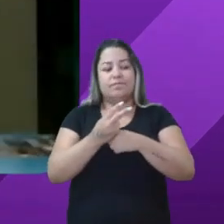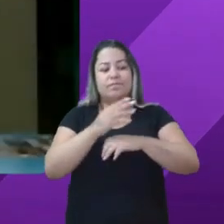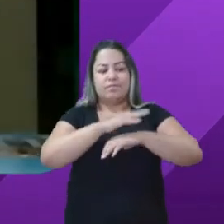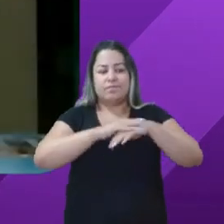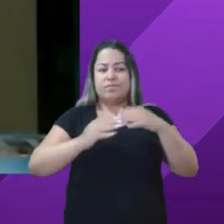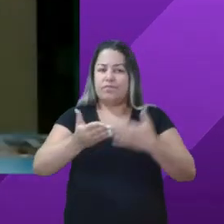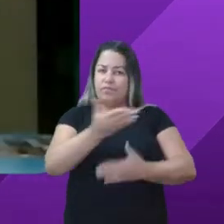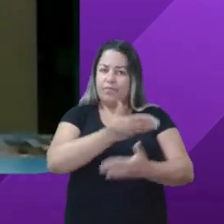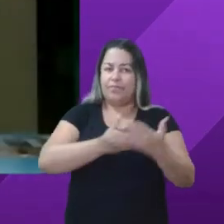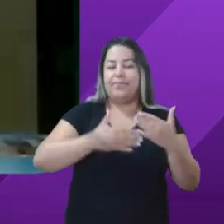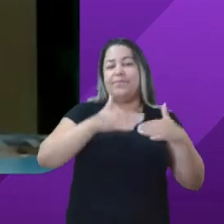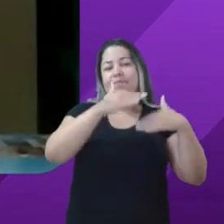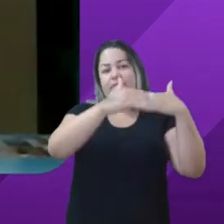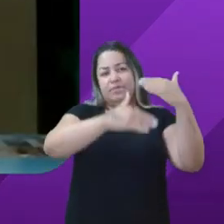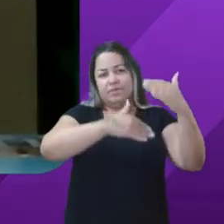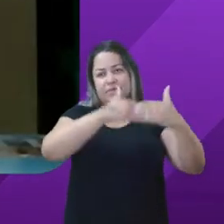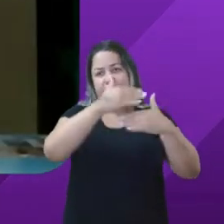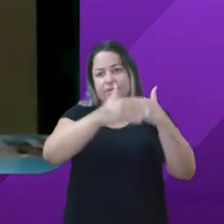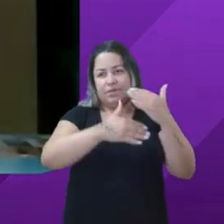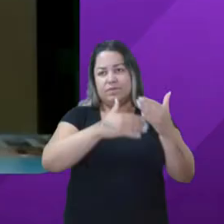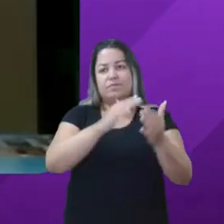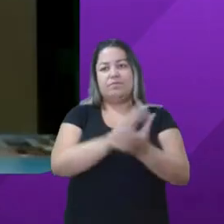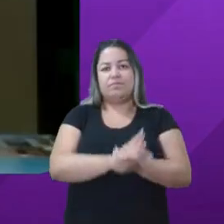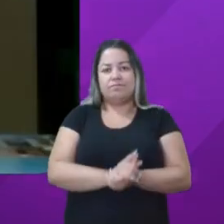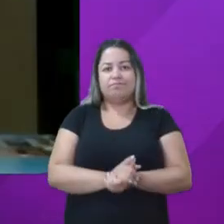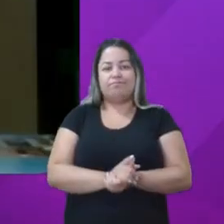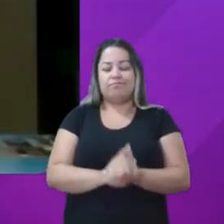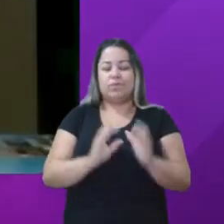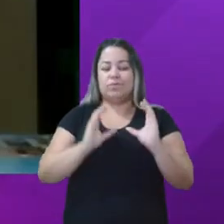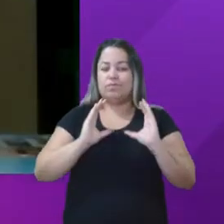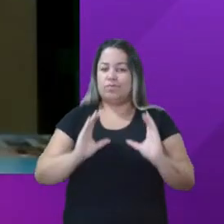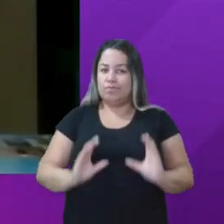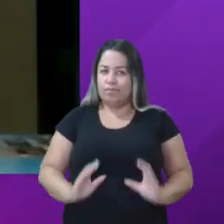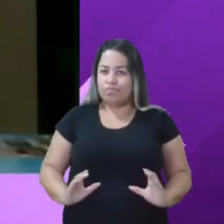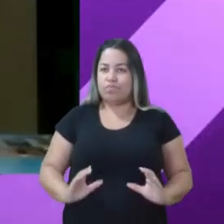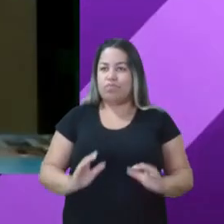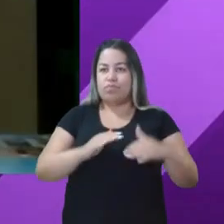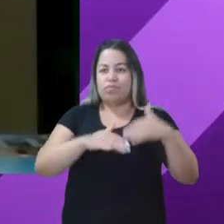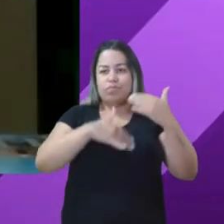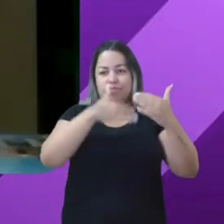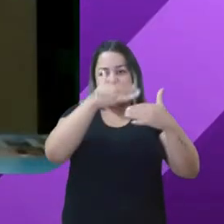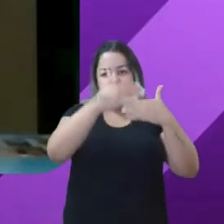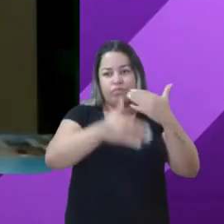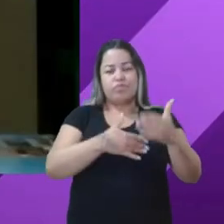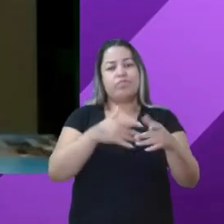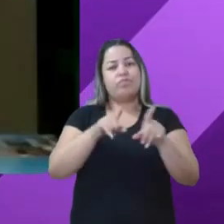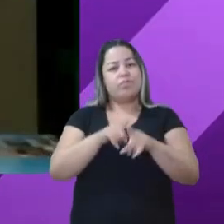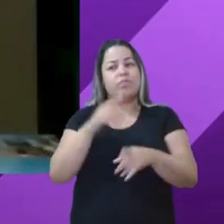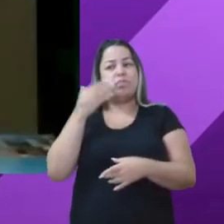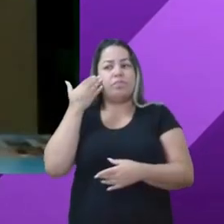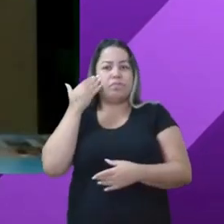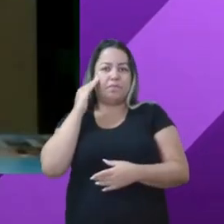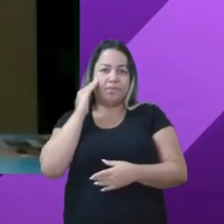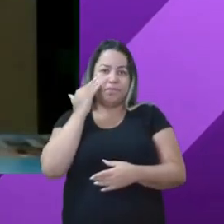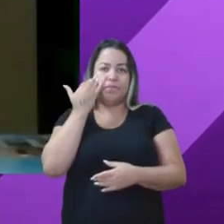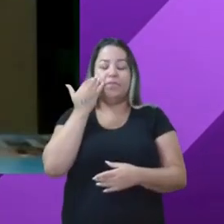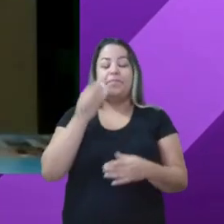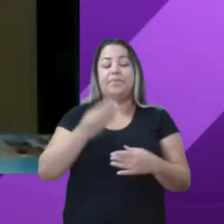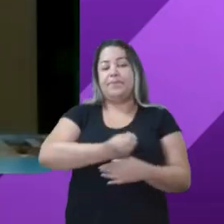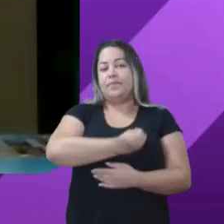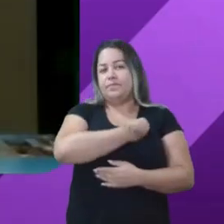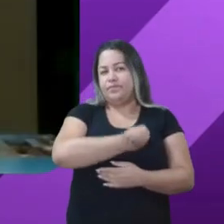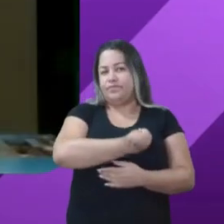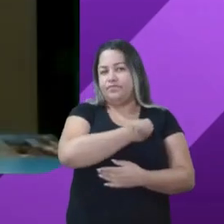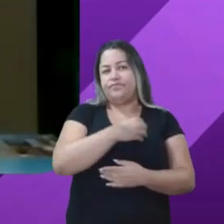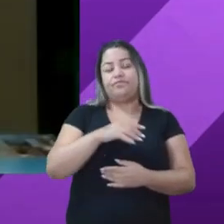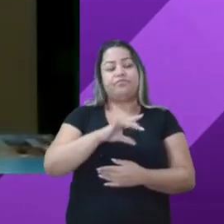para o desenvolvimento da sua personalidade, o desenvolvimento das dimensões que integram a vida, né,